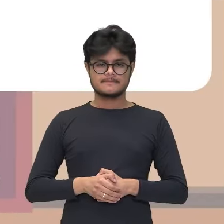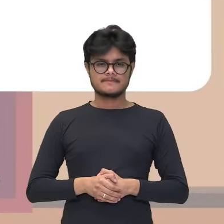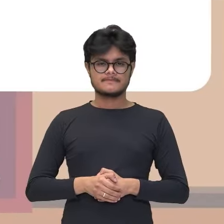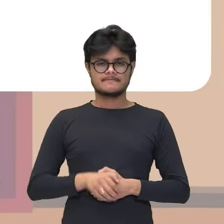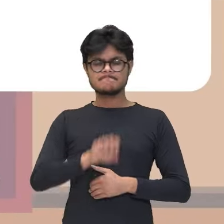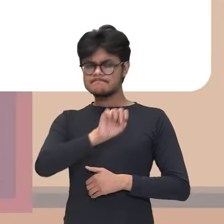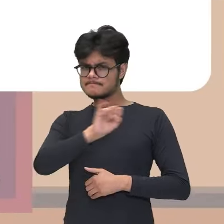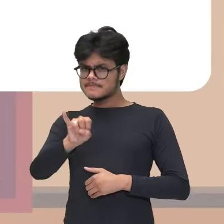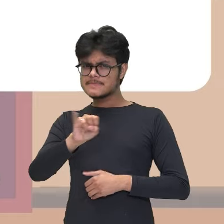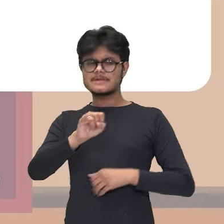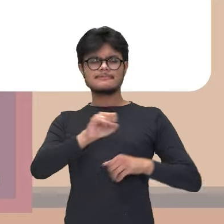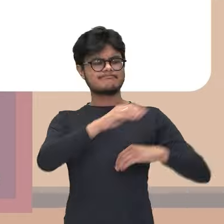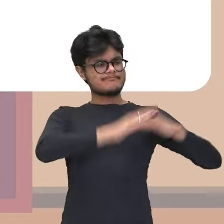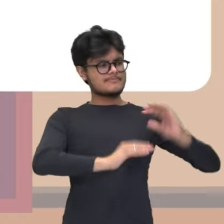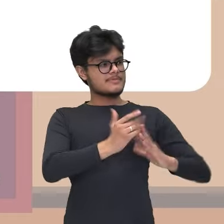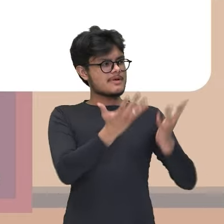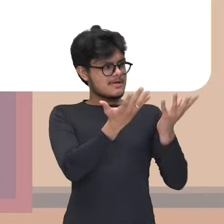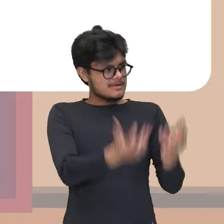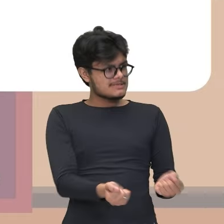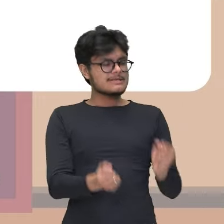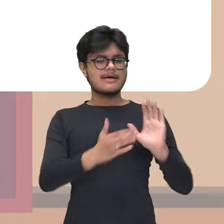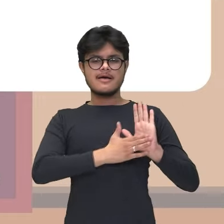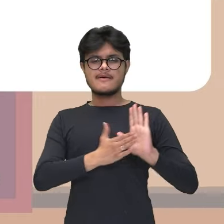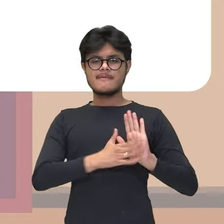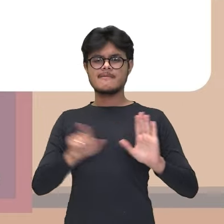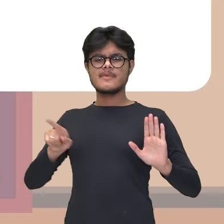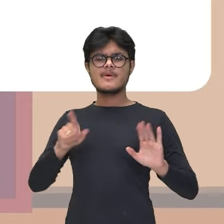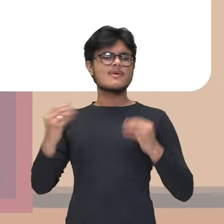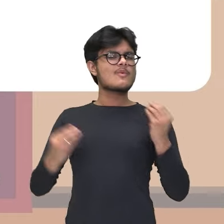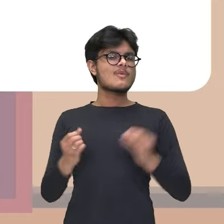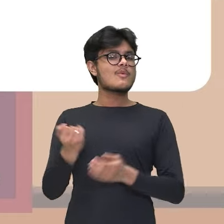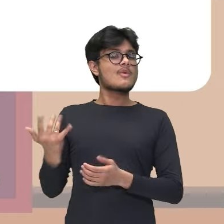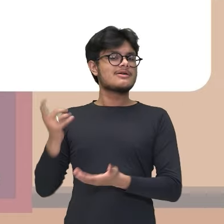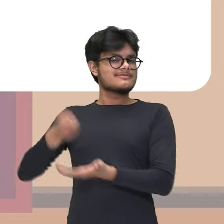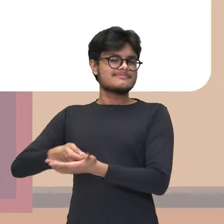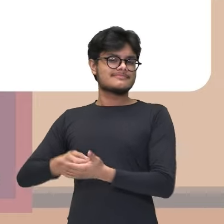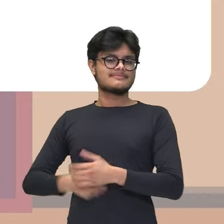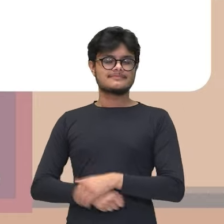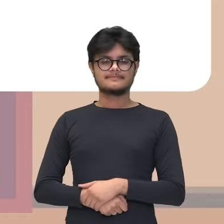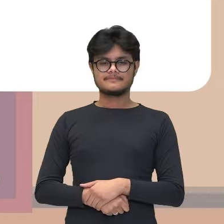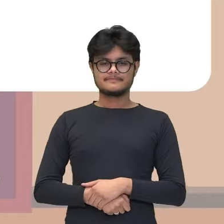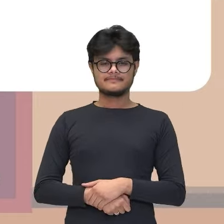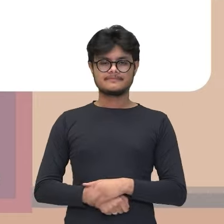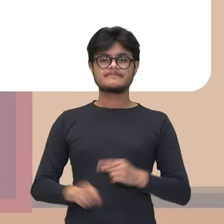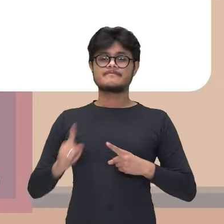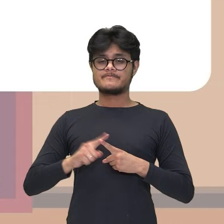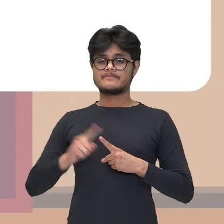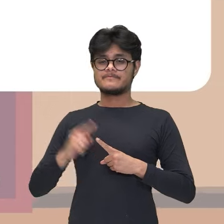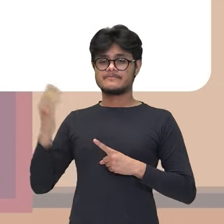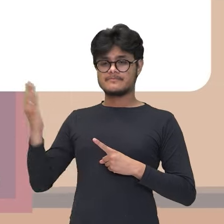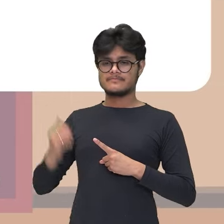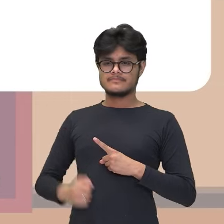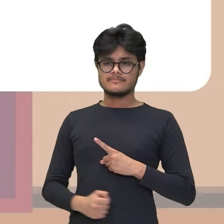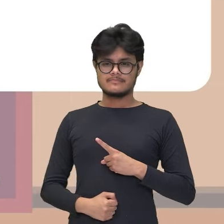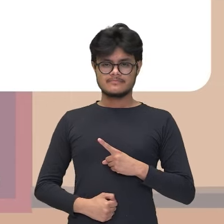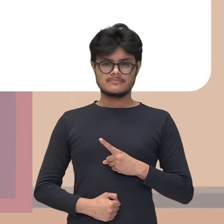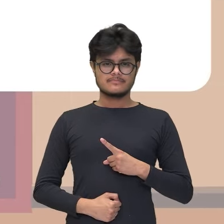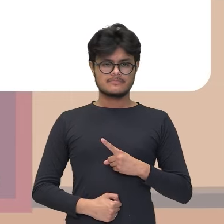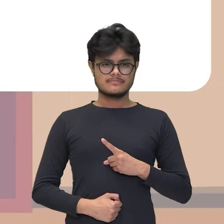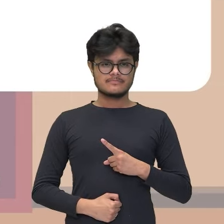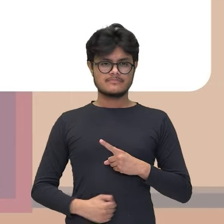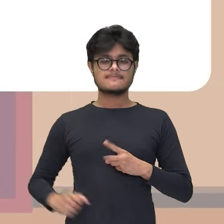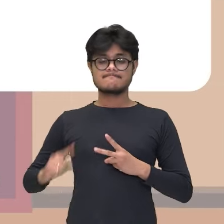Se o vendedor aceitasse essa proposta, quanto Janiel pagaria? A. Um valor superior a